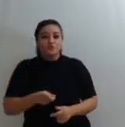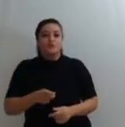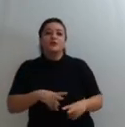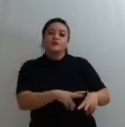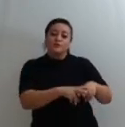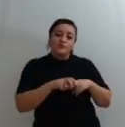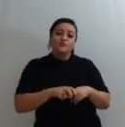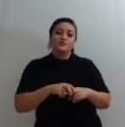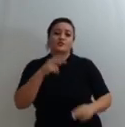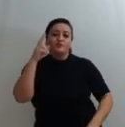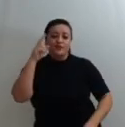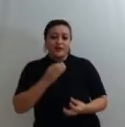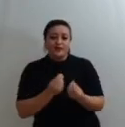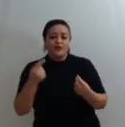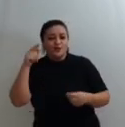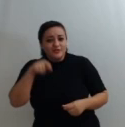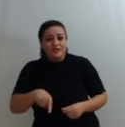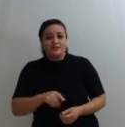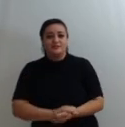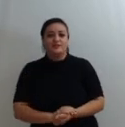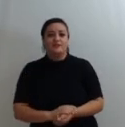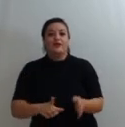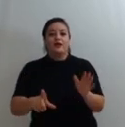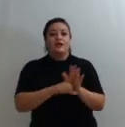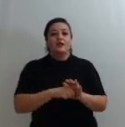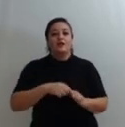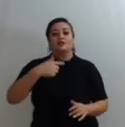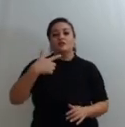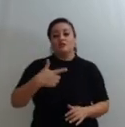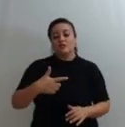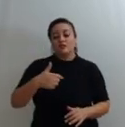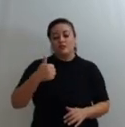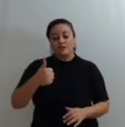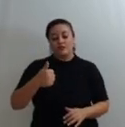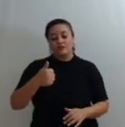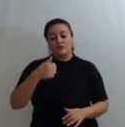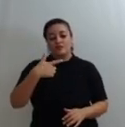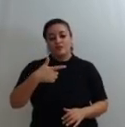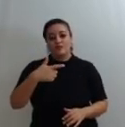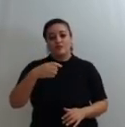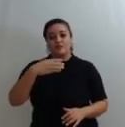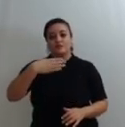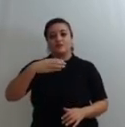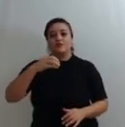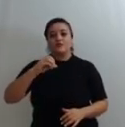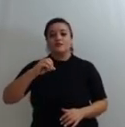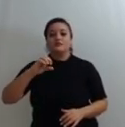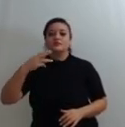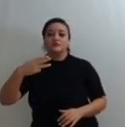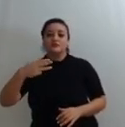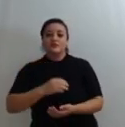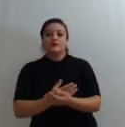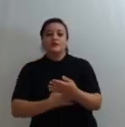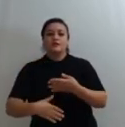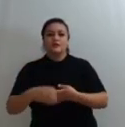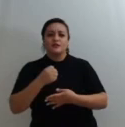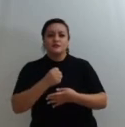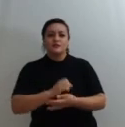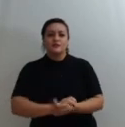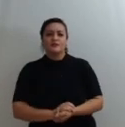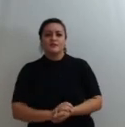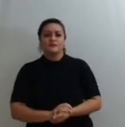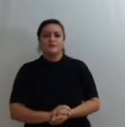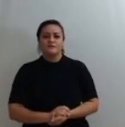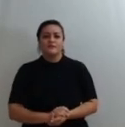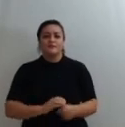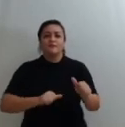fala o seguinte: considerando disposto na Lei 12.403 e após minuciosa análise dos autos, entendo existir motivos suficientes para a manutenção da prisão preventiva